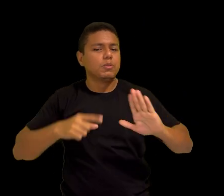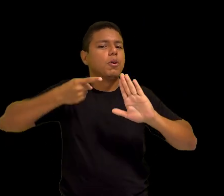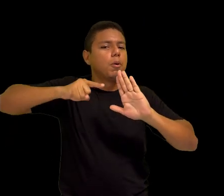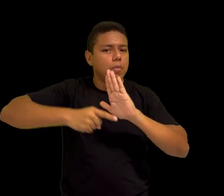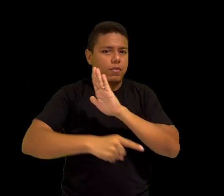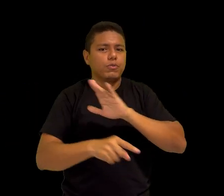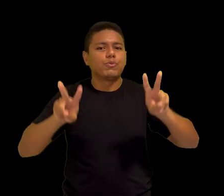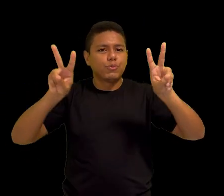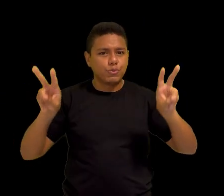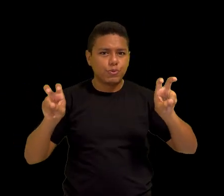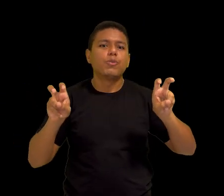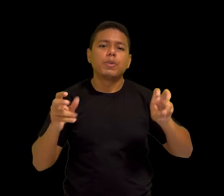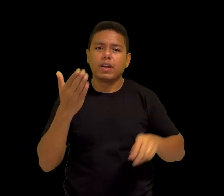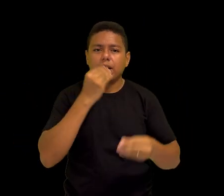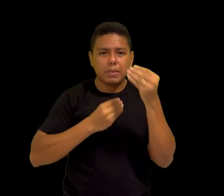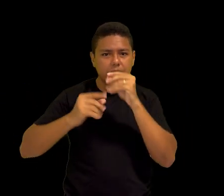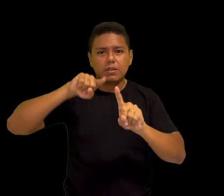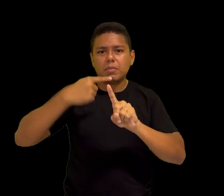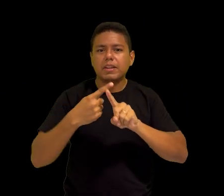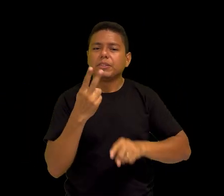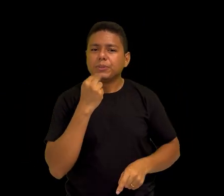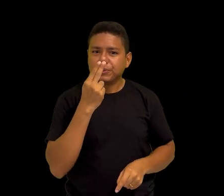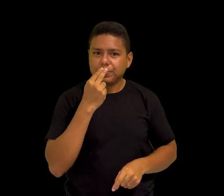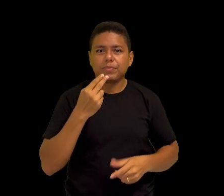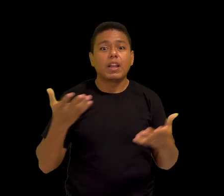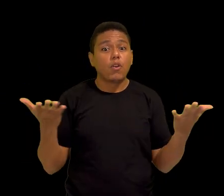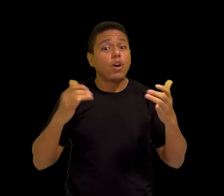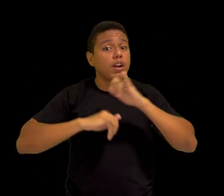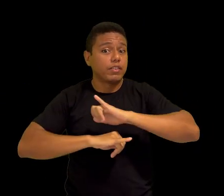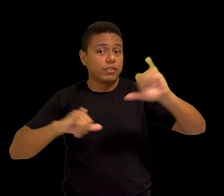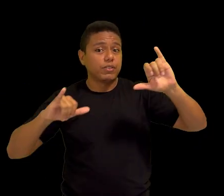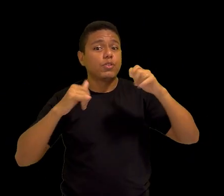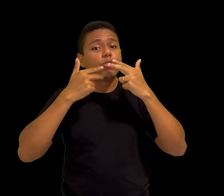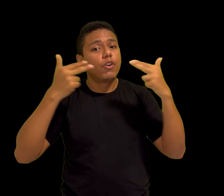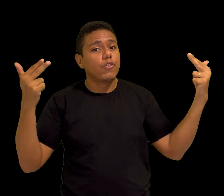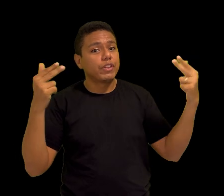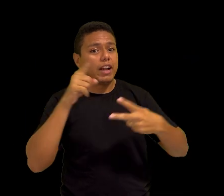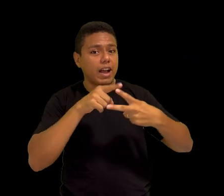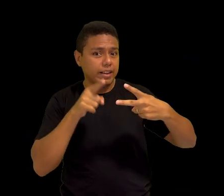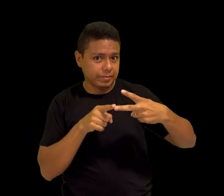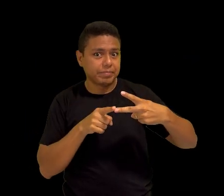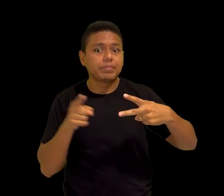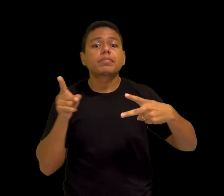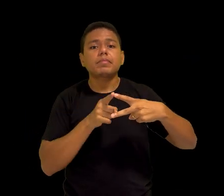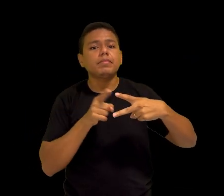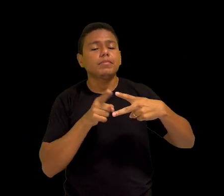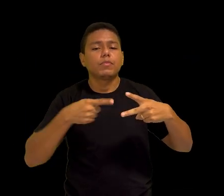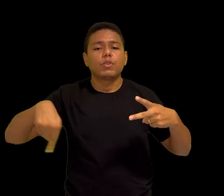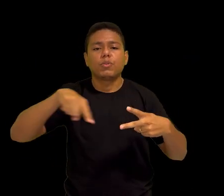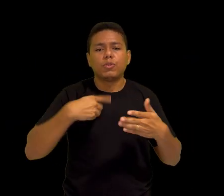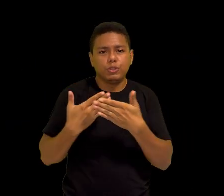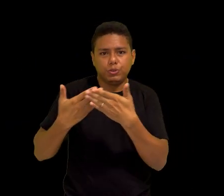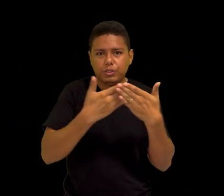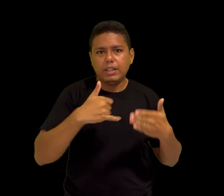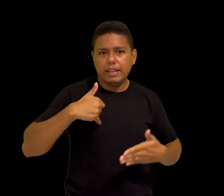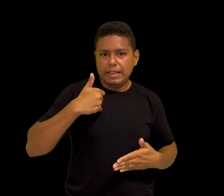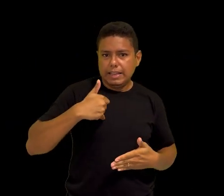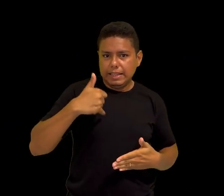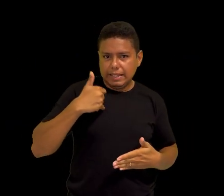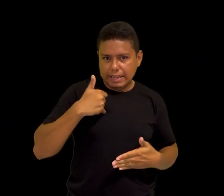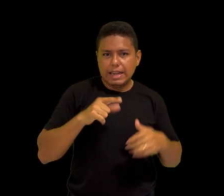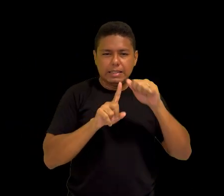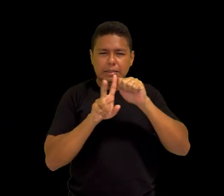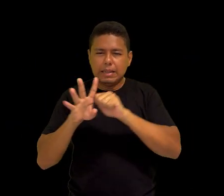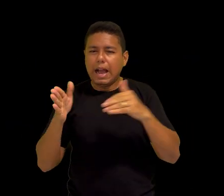bem profundo sobre alimentação e nutrição no país. E as 2 grandes novidades que eu queria compartilhar com vocês é o de que a gente está estudando crianças